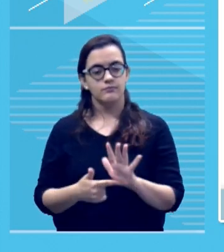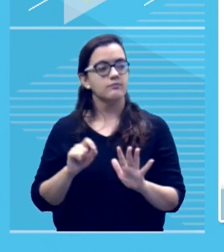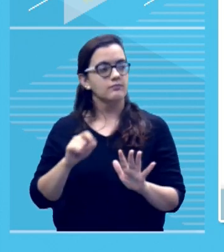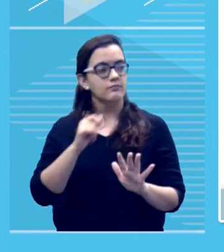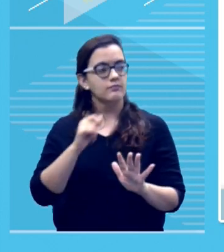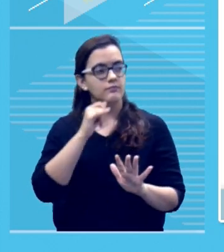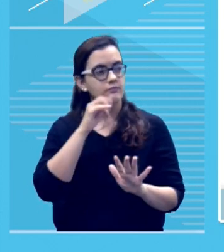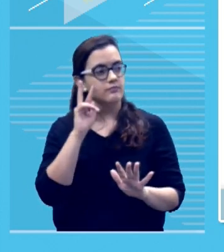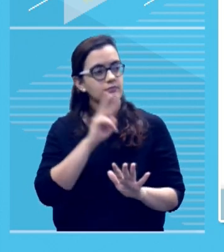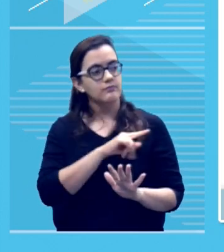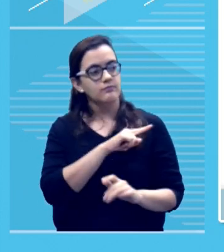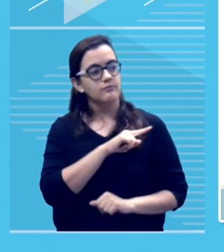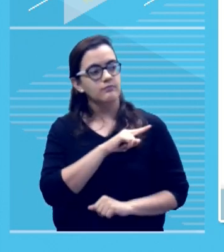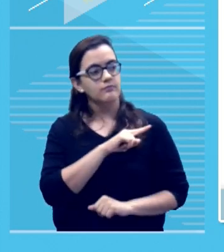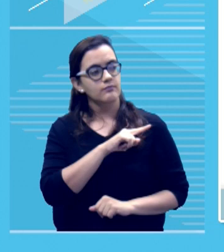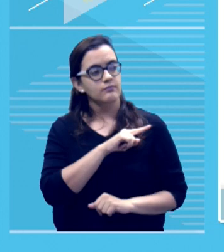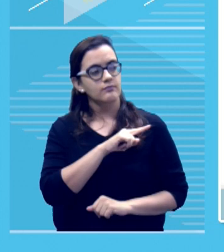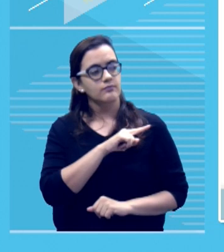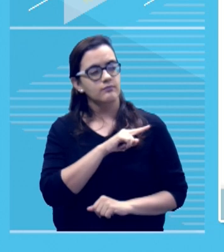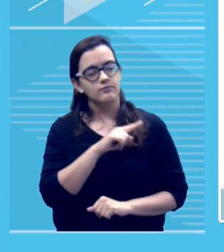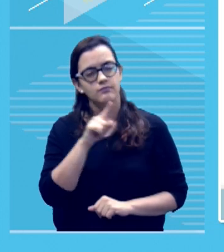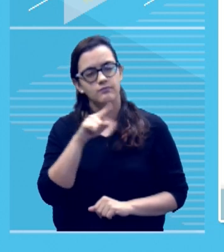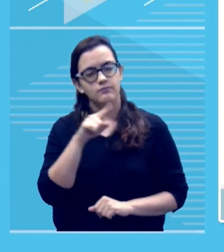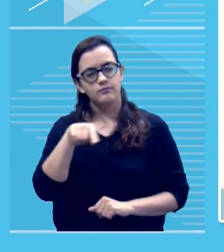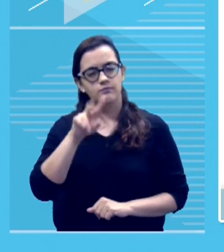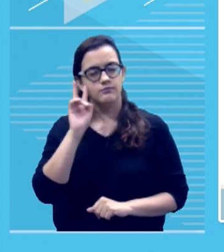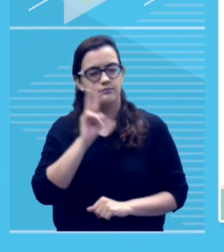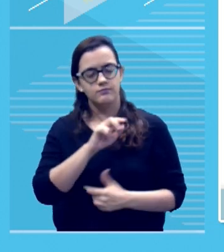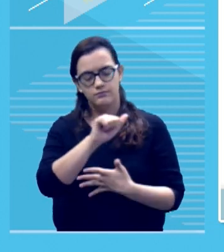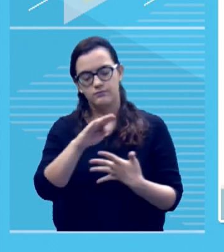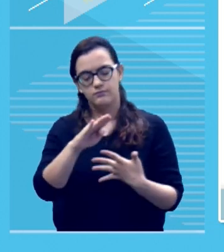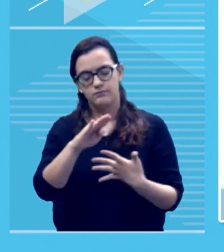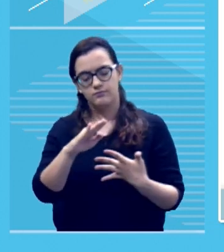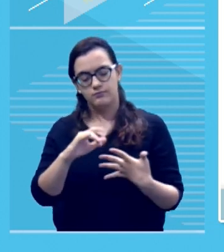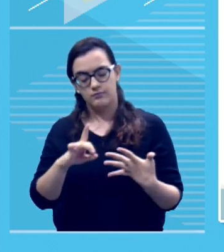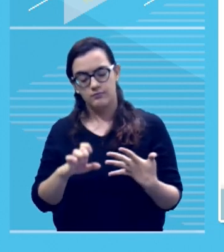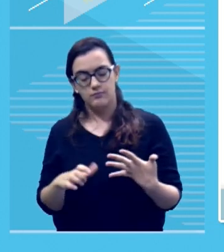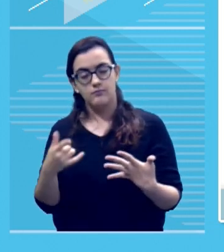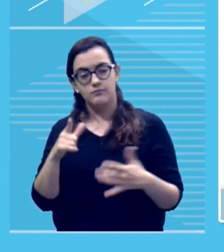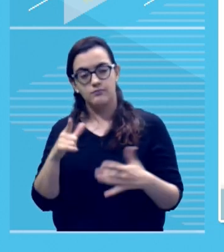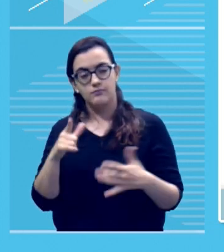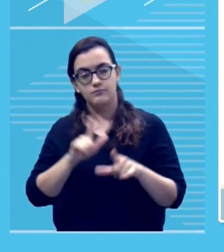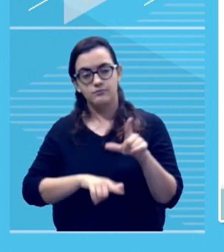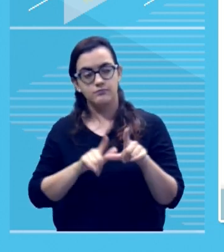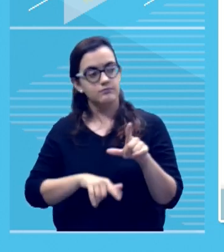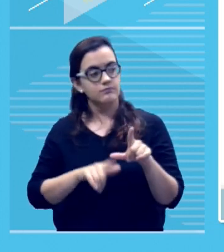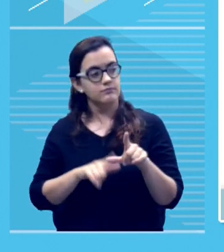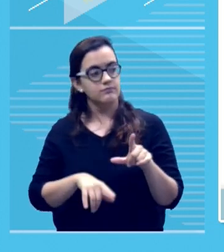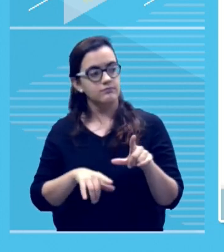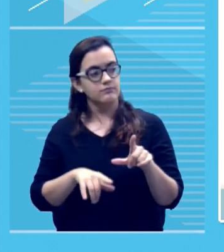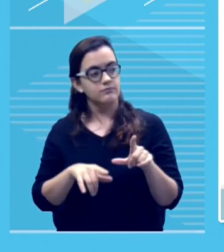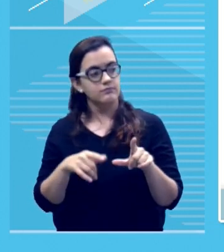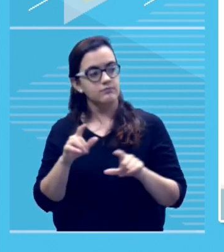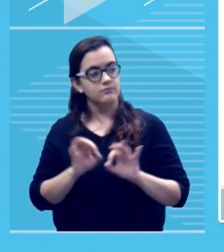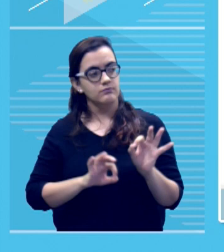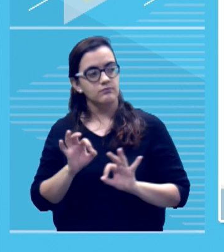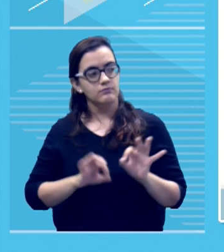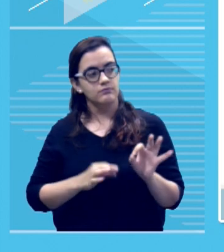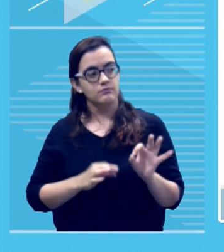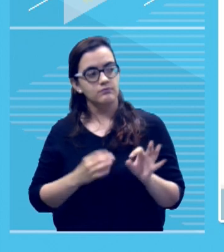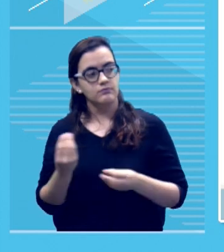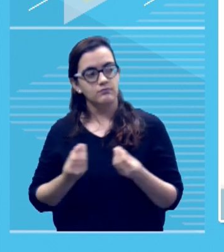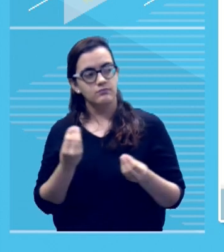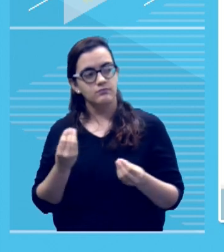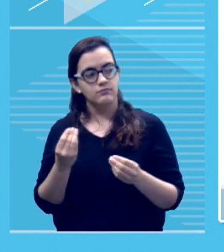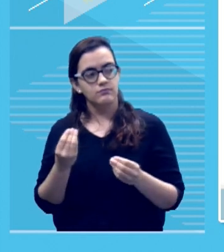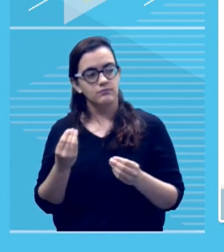Composto abaixo, que se apresenta como molécula quiral. Ou seja, ele quer saber qual deles tem carbono assimétrico ou